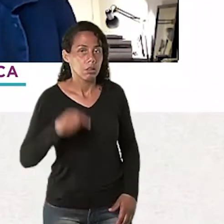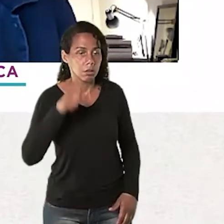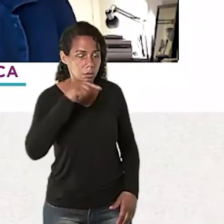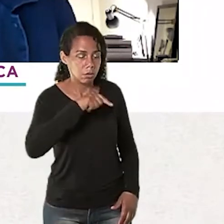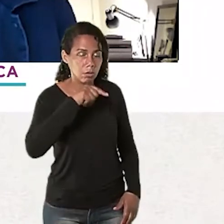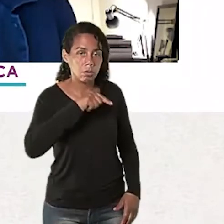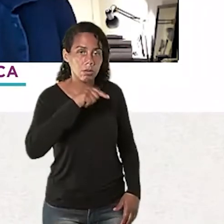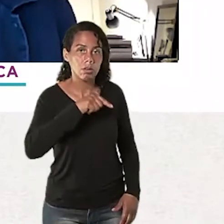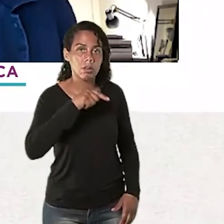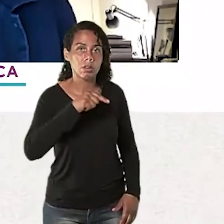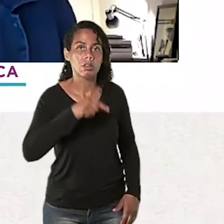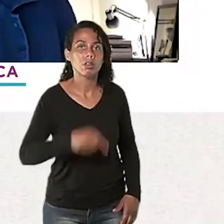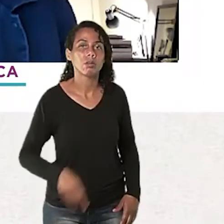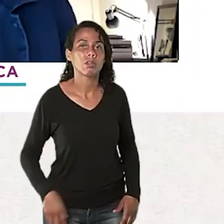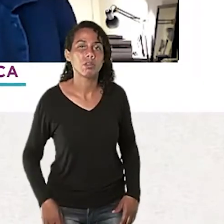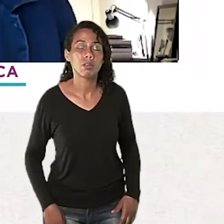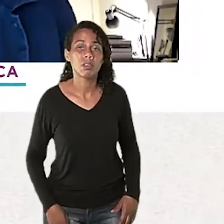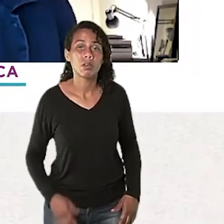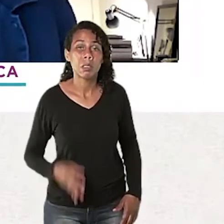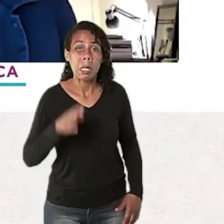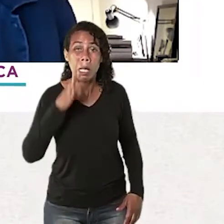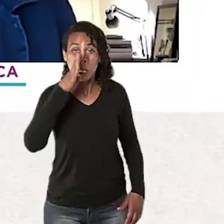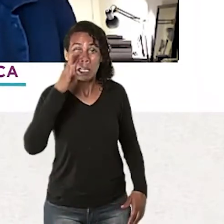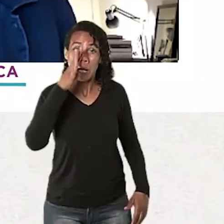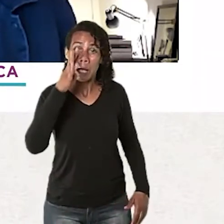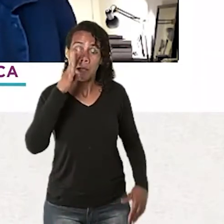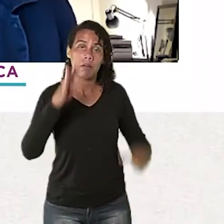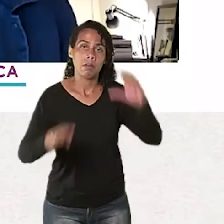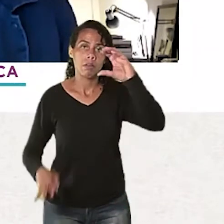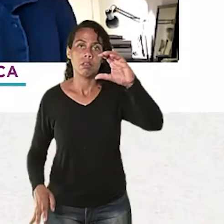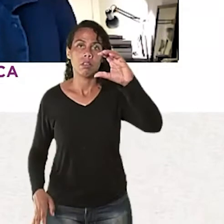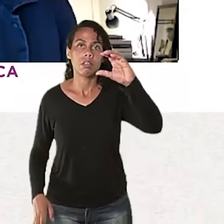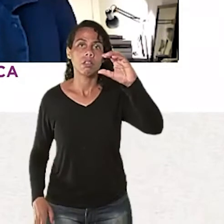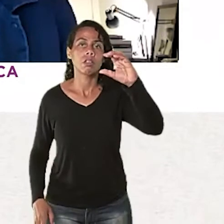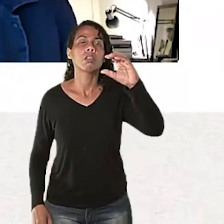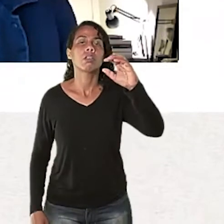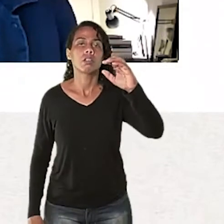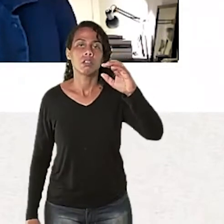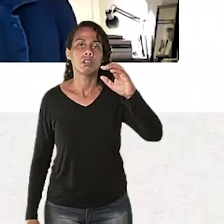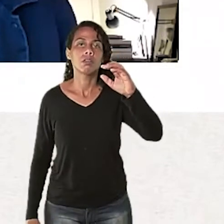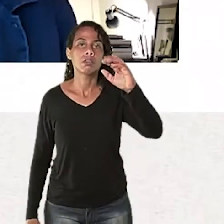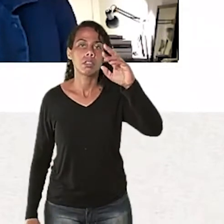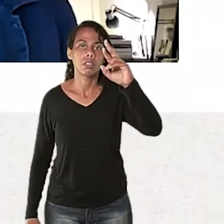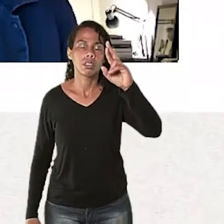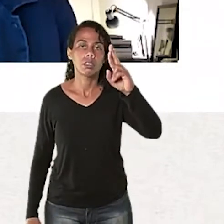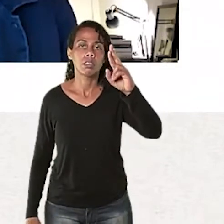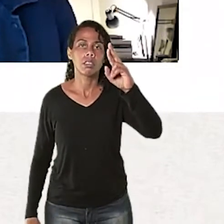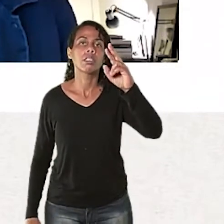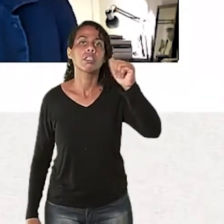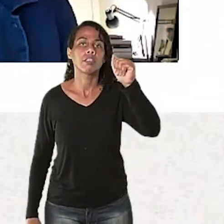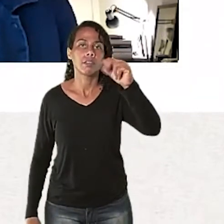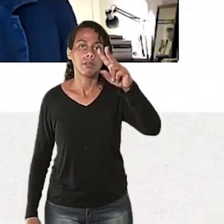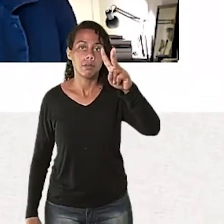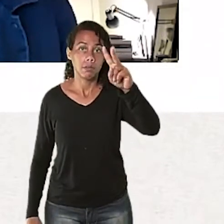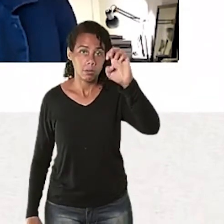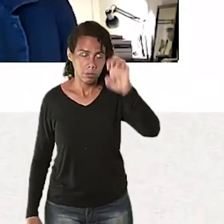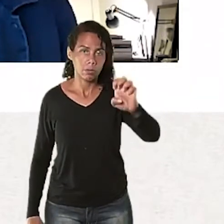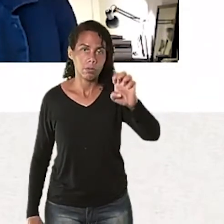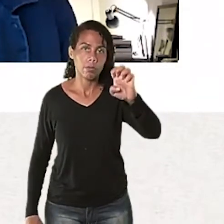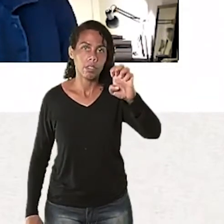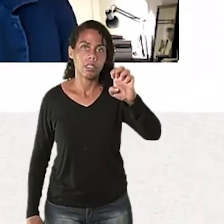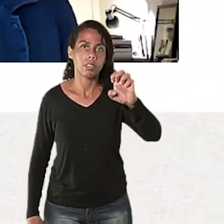mais grave, né? Porque não só é um assinte à liberdade de expressão, uma